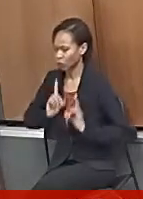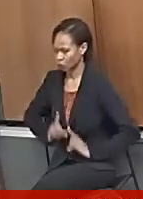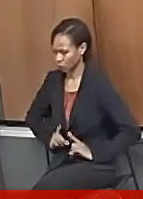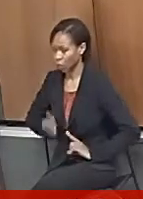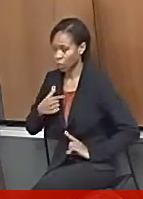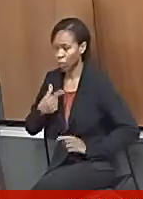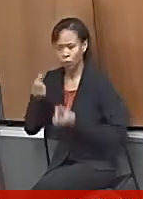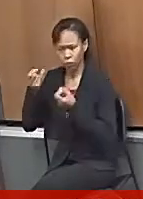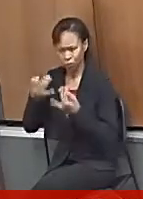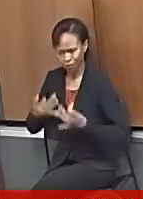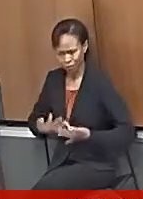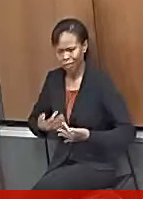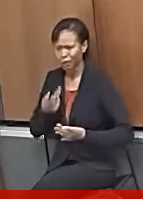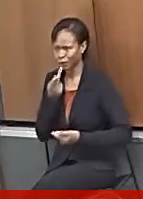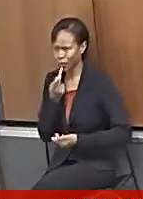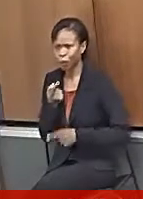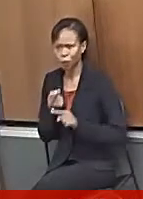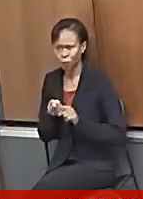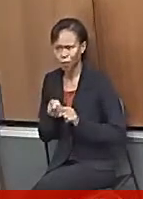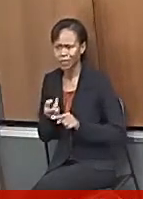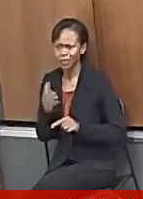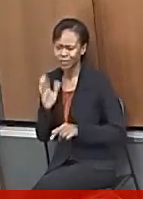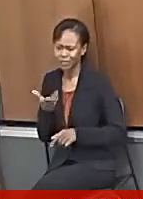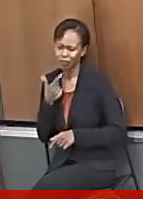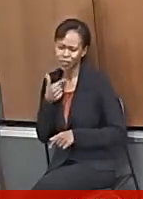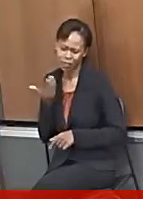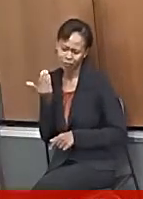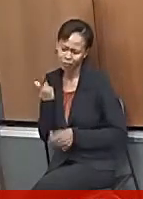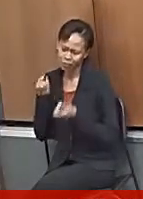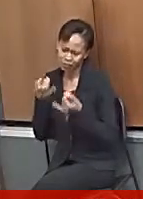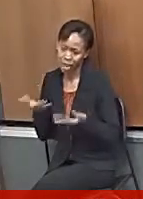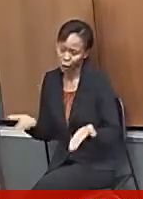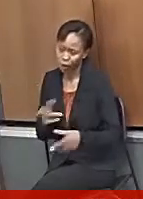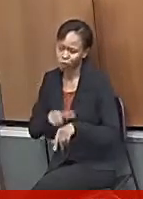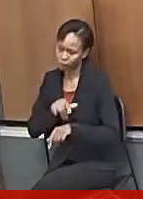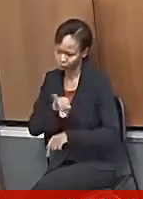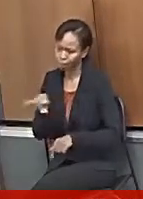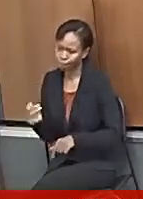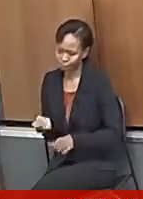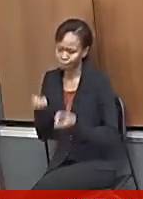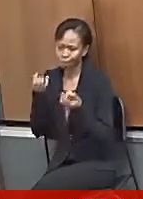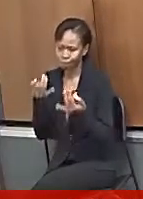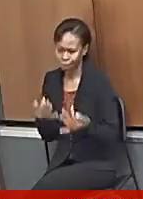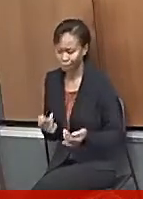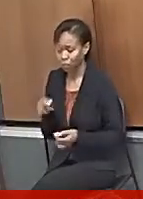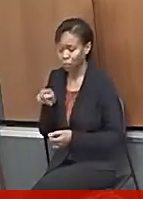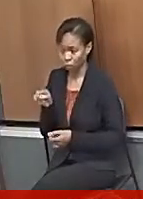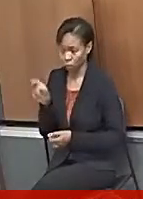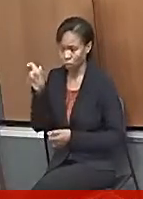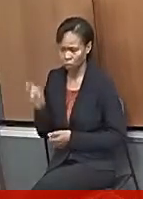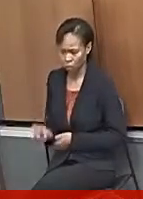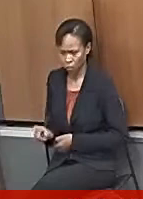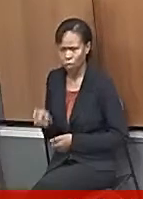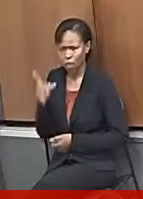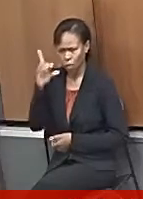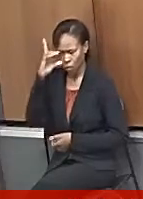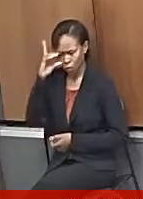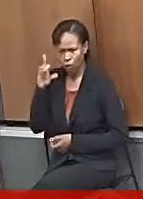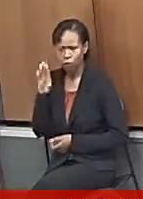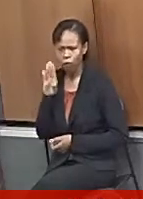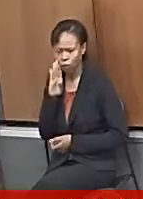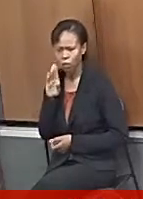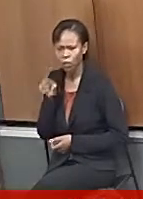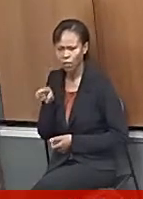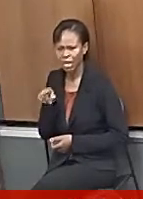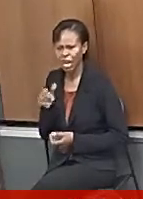elevaria a muito tempo e hoje eu estou encontrando a oportunidade é um deputado que abraça uma causa de